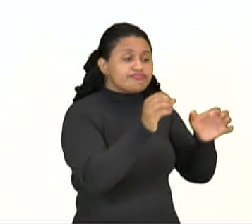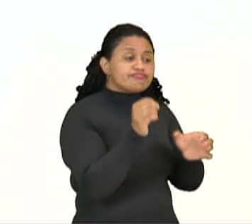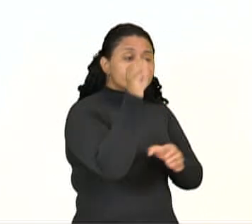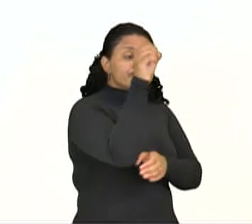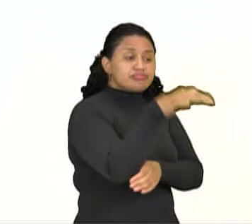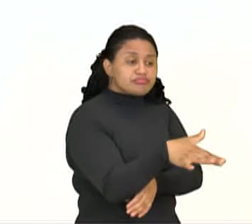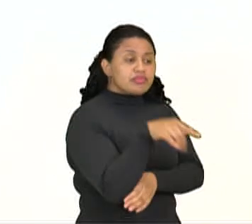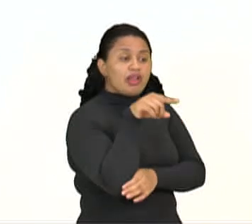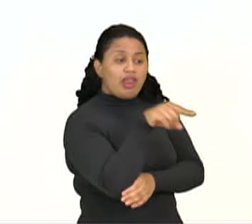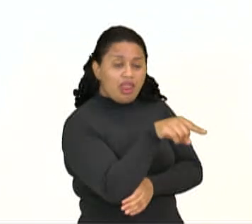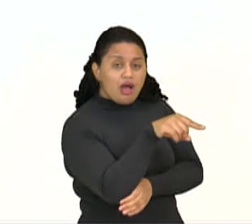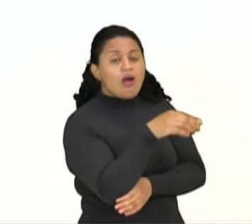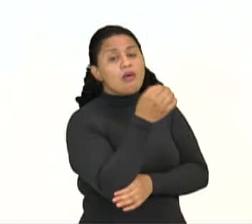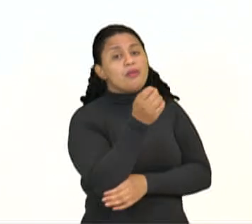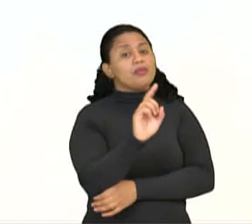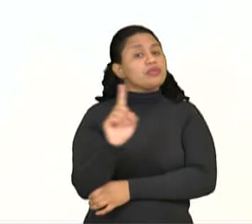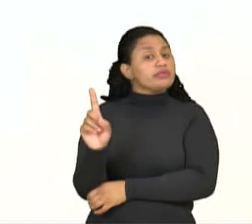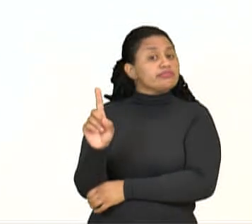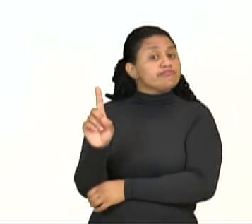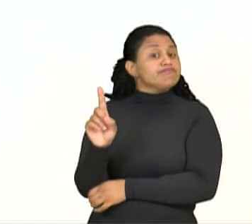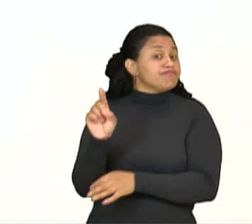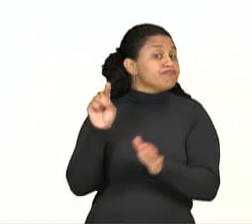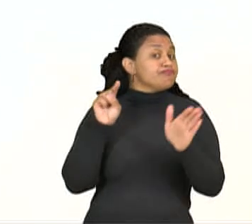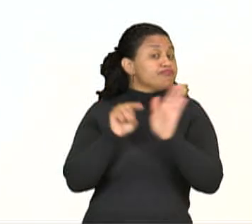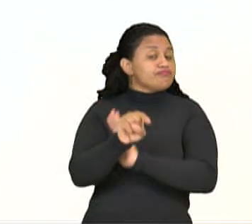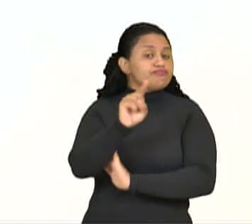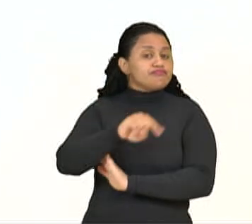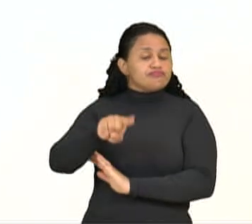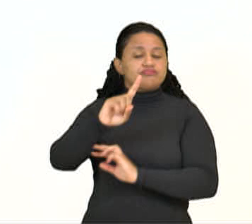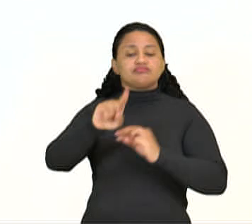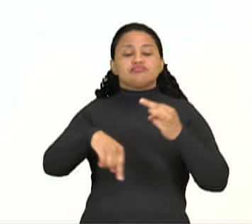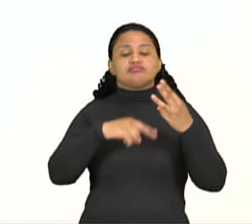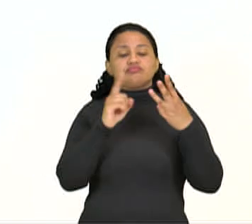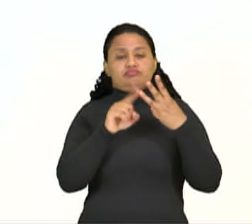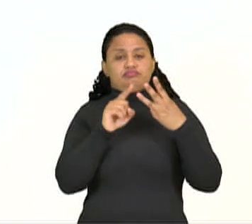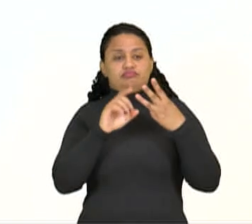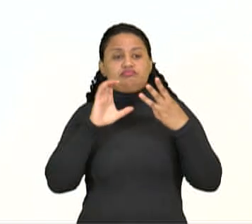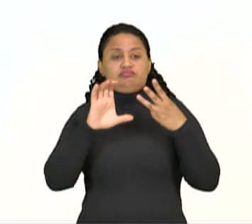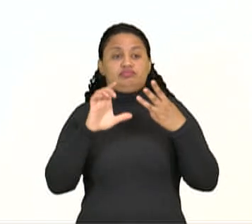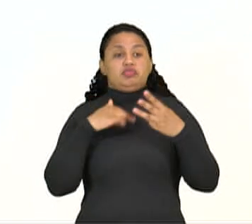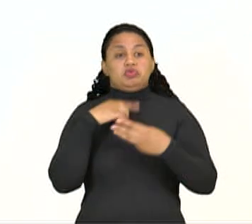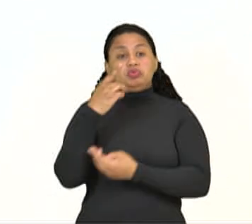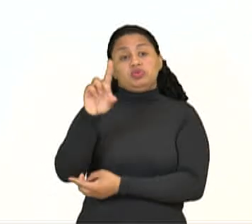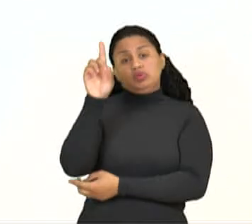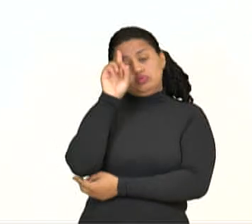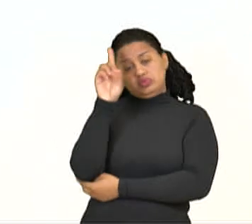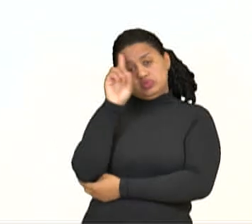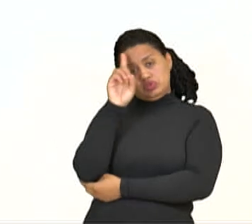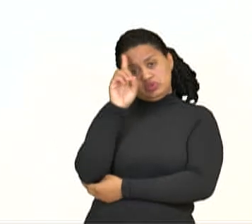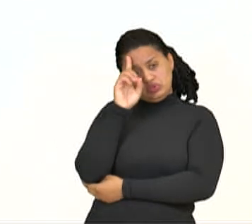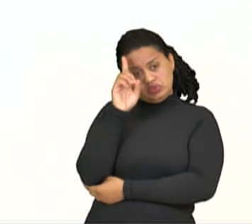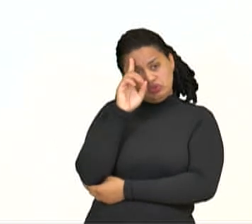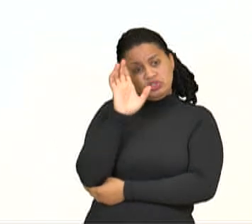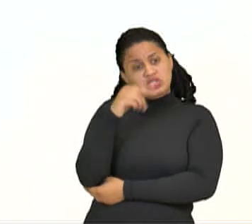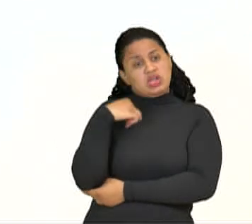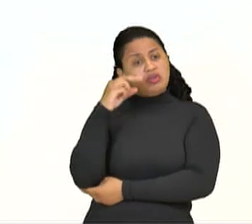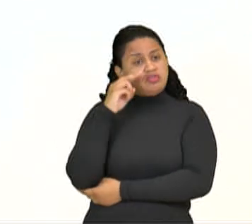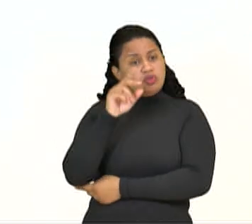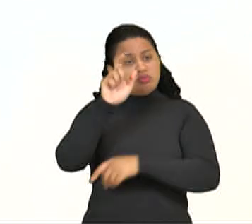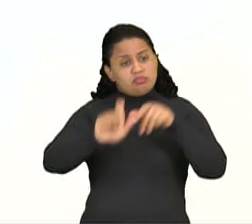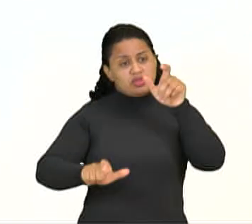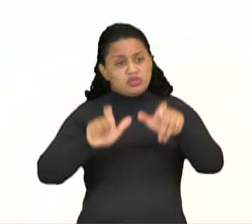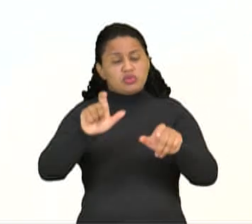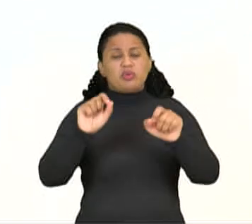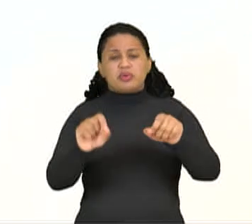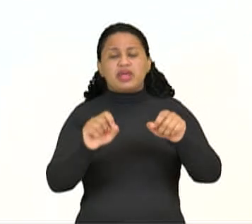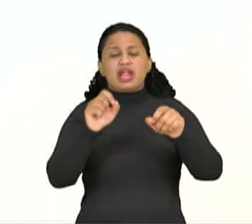lixeira para jogar o seu lixo? Essa é a pergunta. Letra C. No seu dia a dia, já presenciou